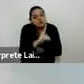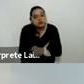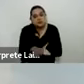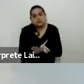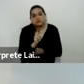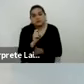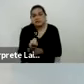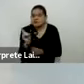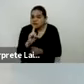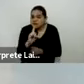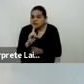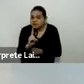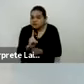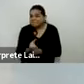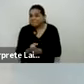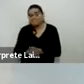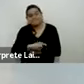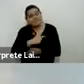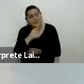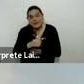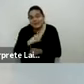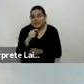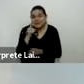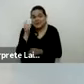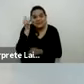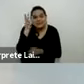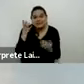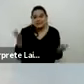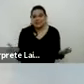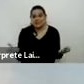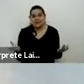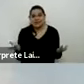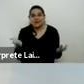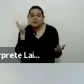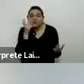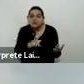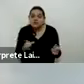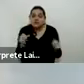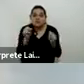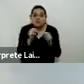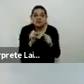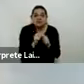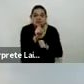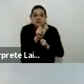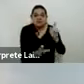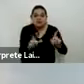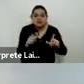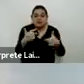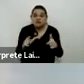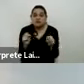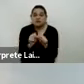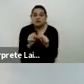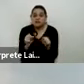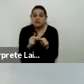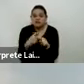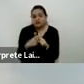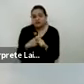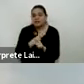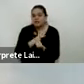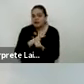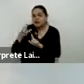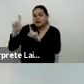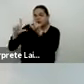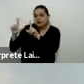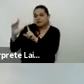não consegue facilitar e fazer com que o trabalhador entenda, porque temos uma mídia tendenciosa, hoje as